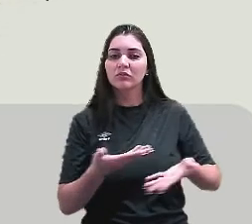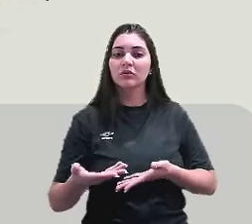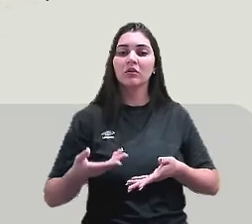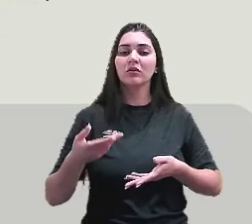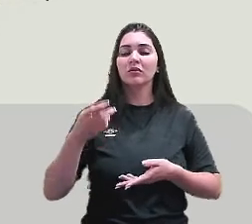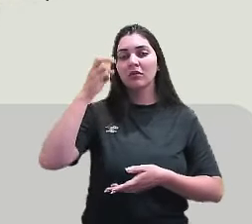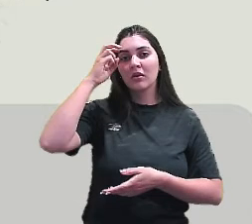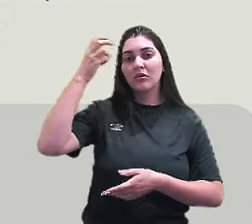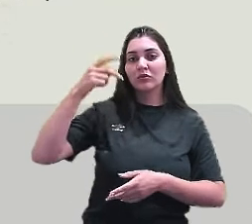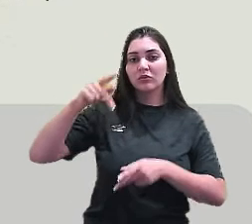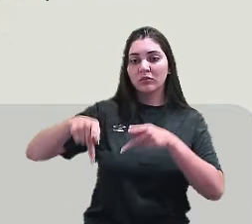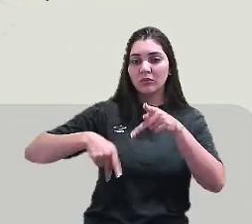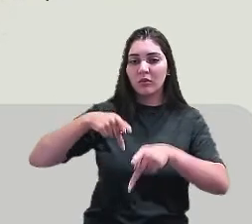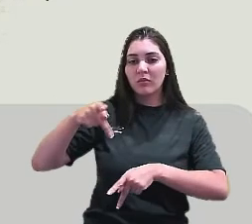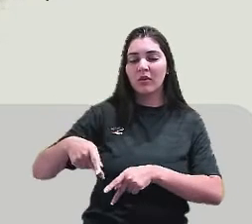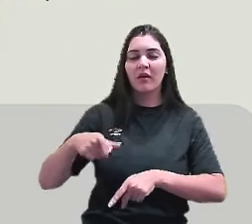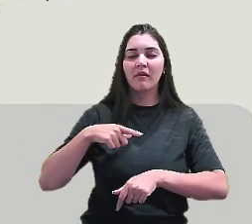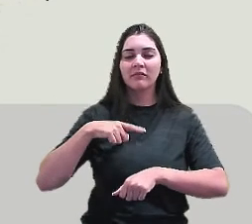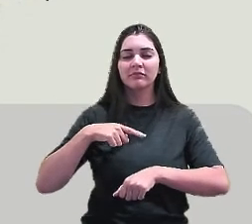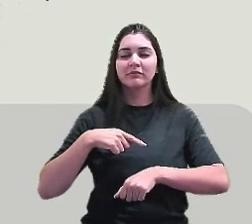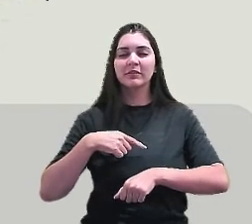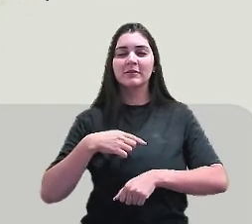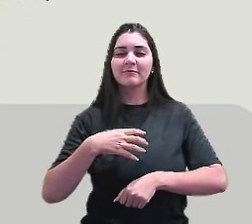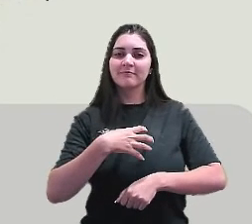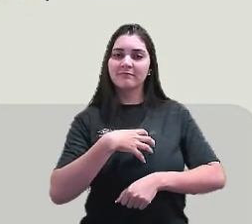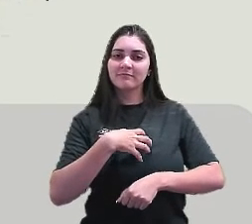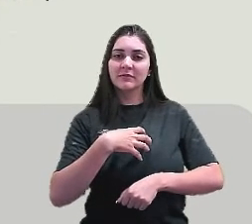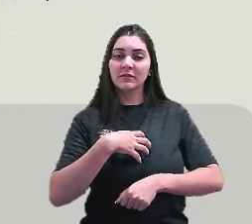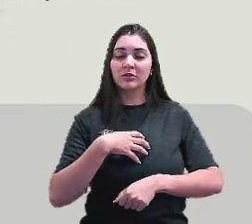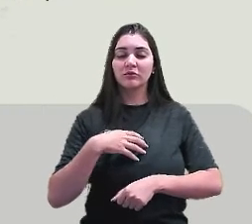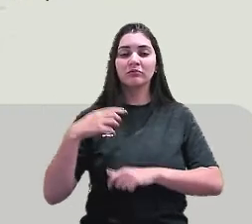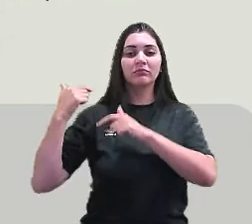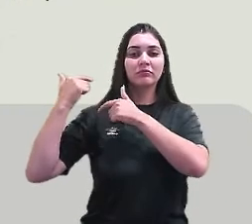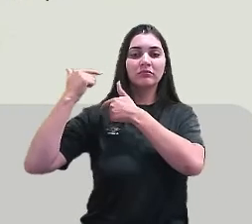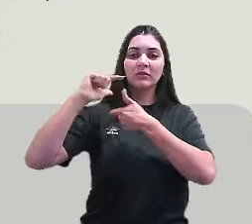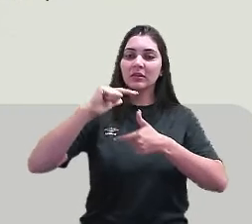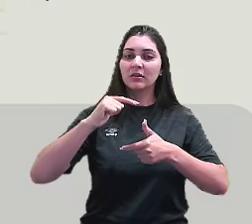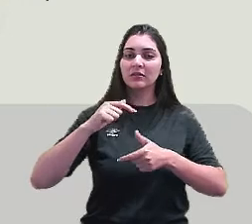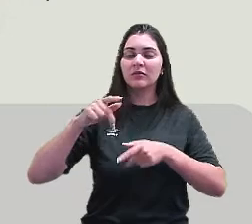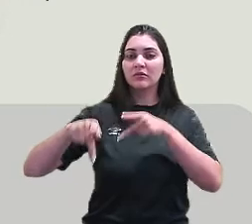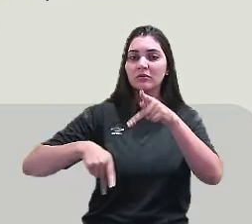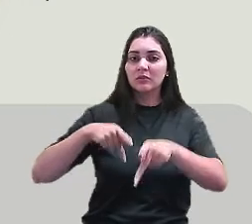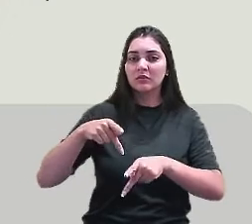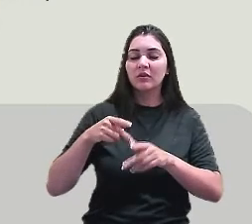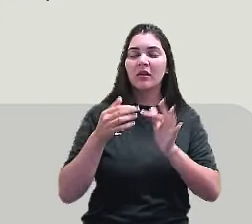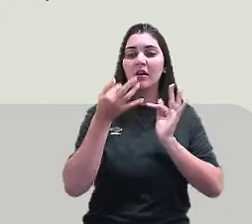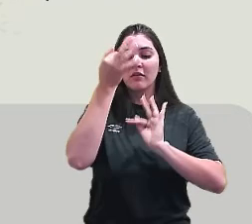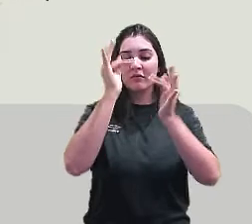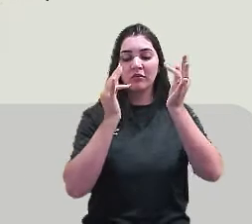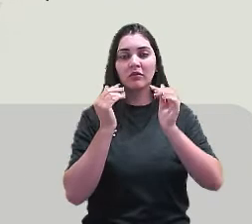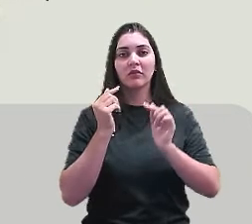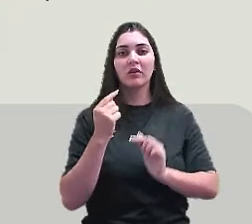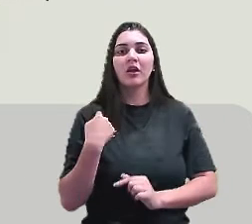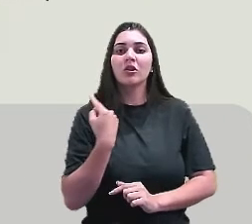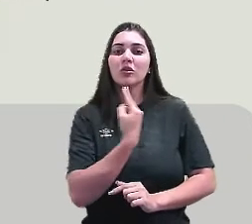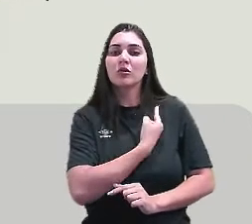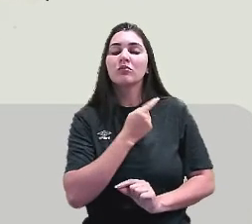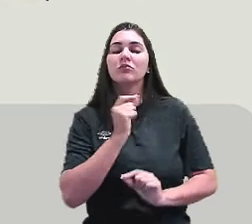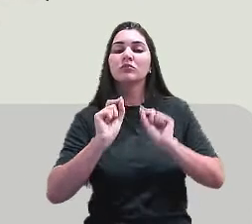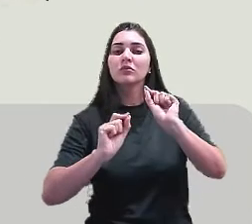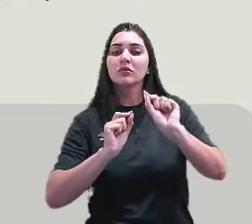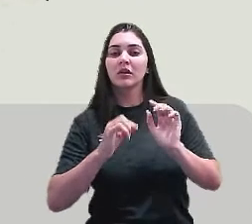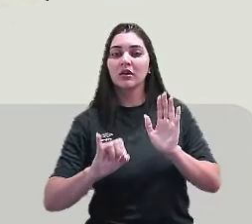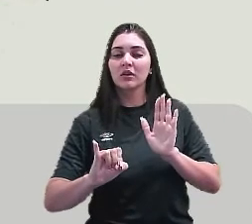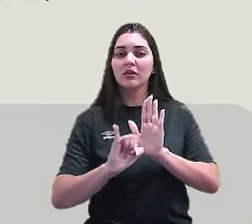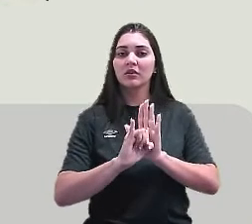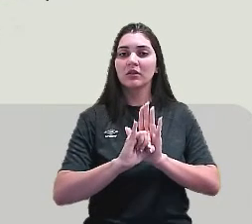popular e que estão enraizados na tradição desse povo são parte do folclore. Resumindo, é a nossa identidade, é a